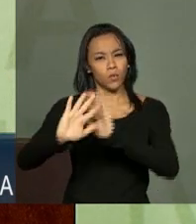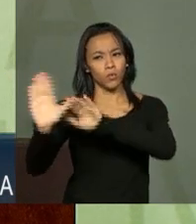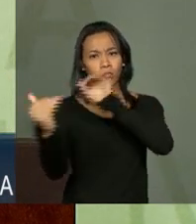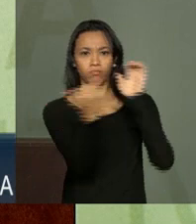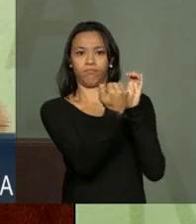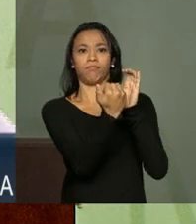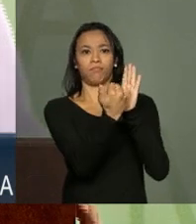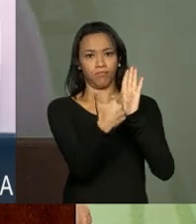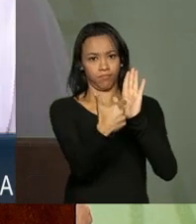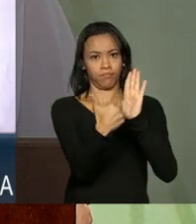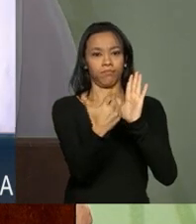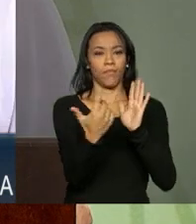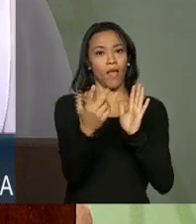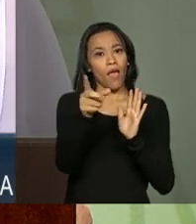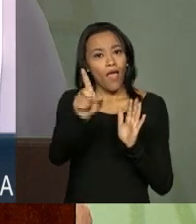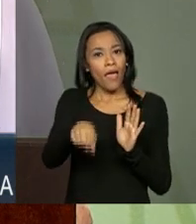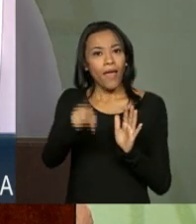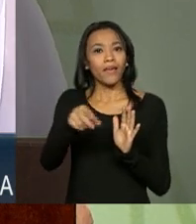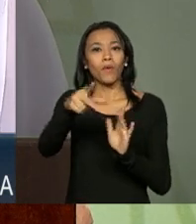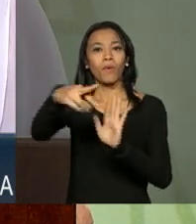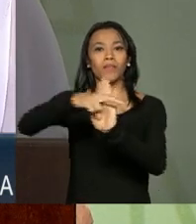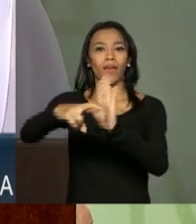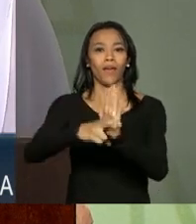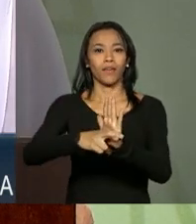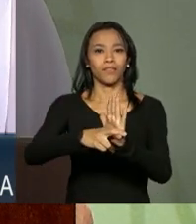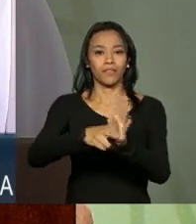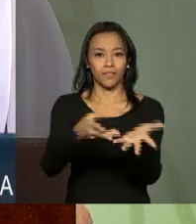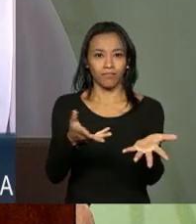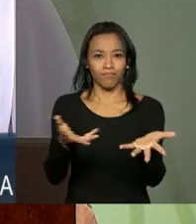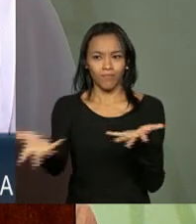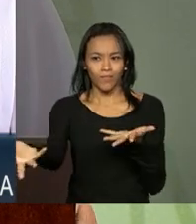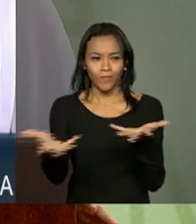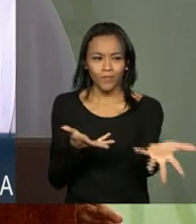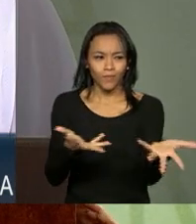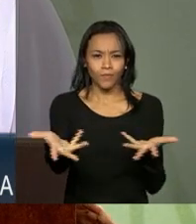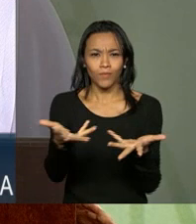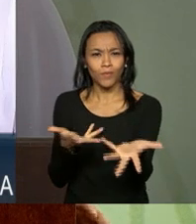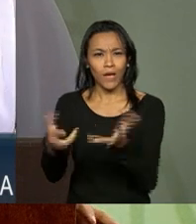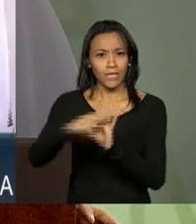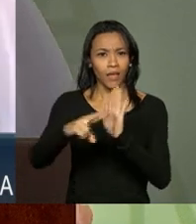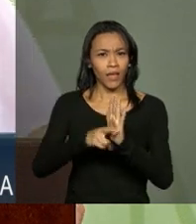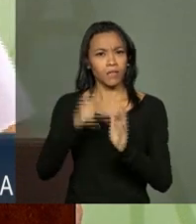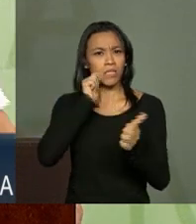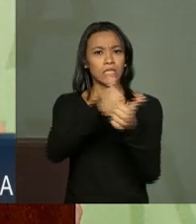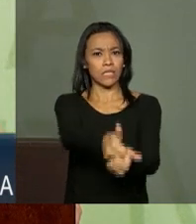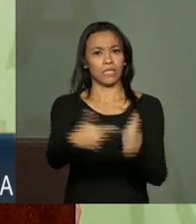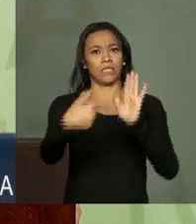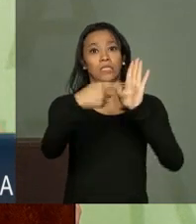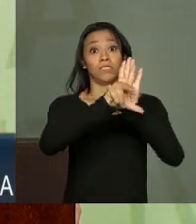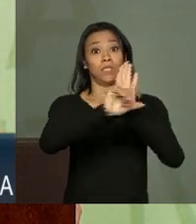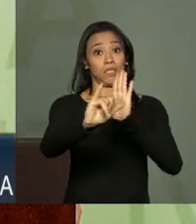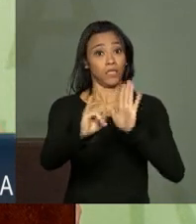verdade, é como se fossem as regras do jogo. As regras do jogo não